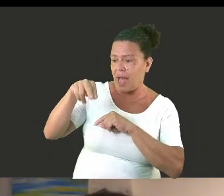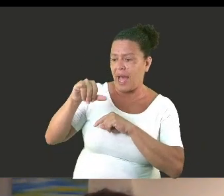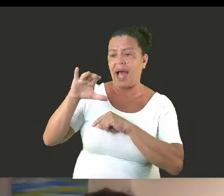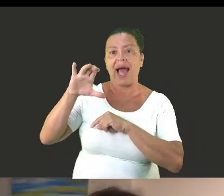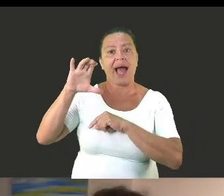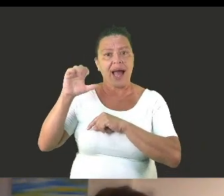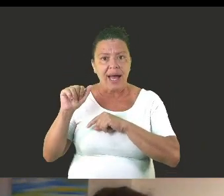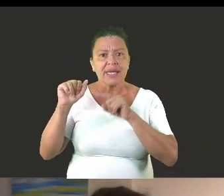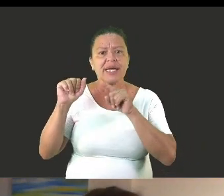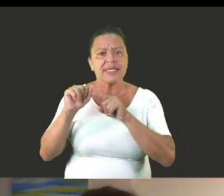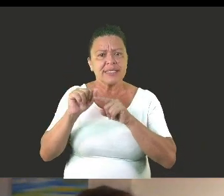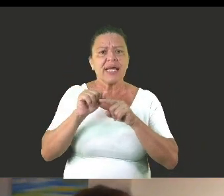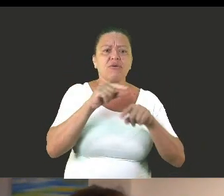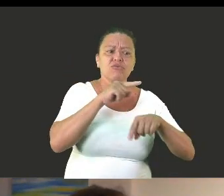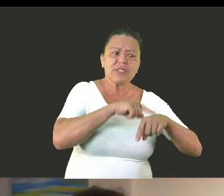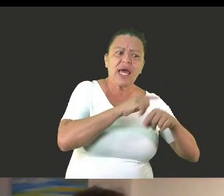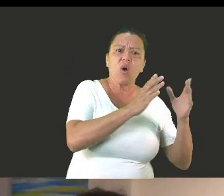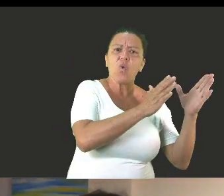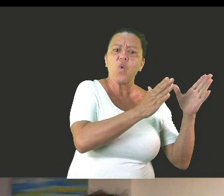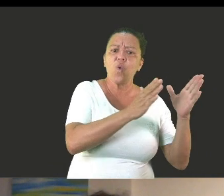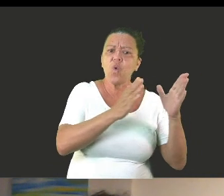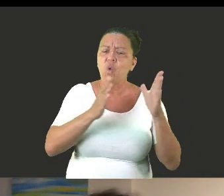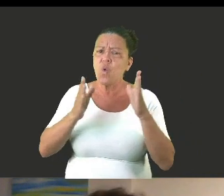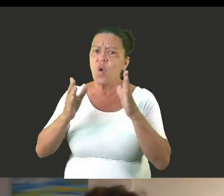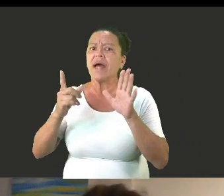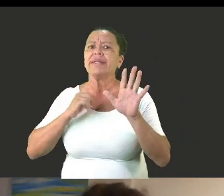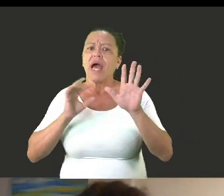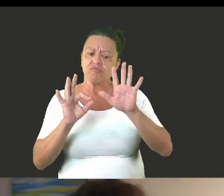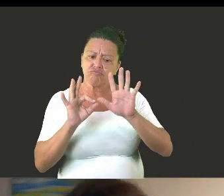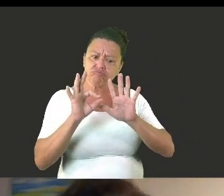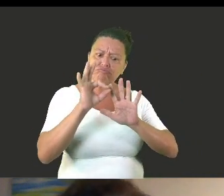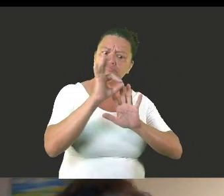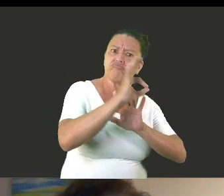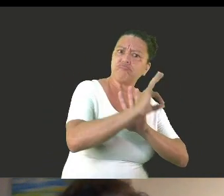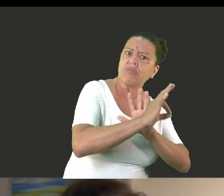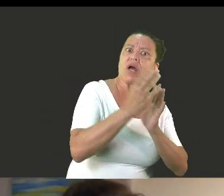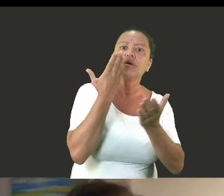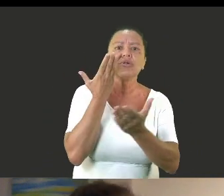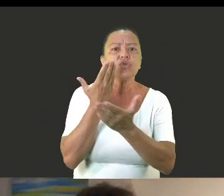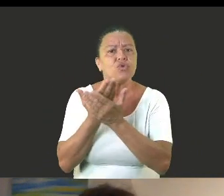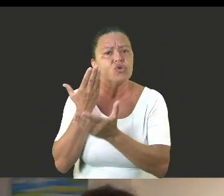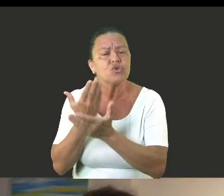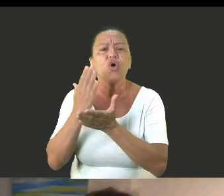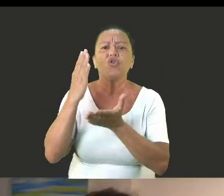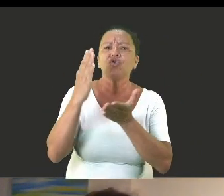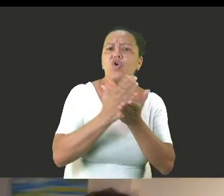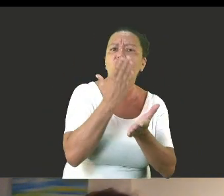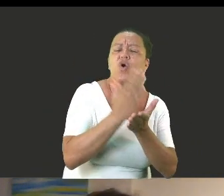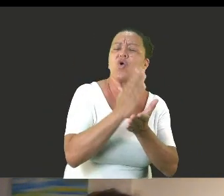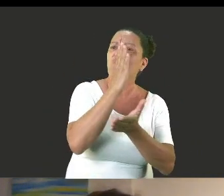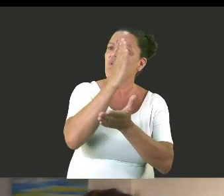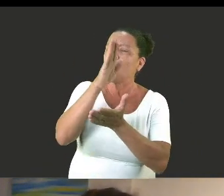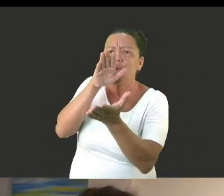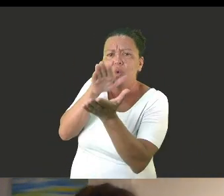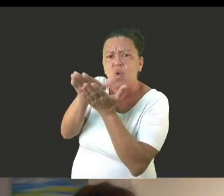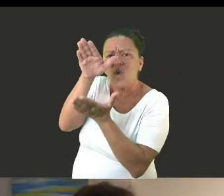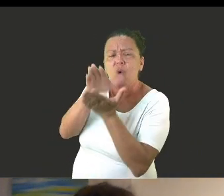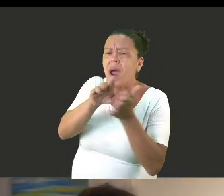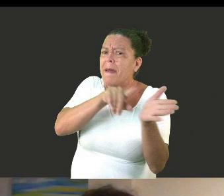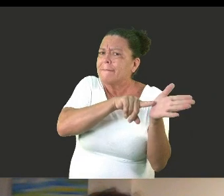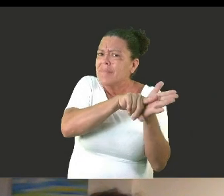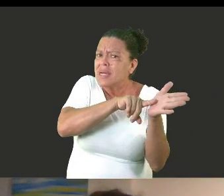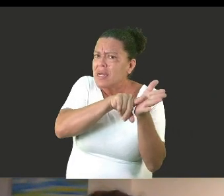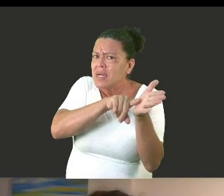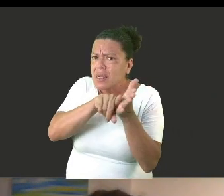longo do tempo, após a codificação kardeciana, após vários estudos que foram sendo efetuados, várias